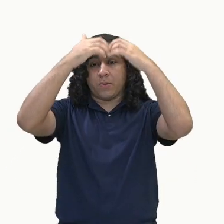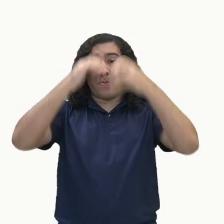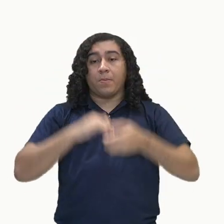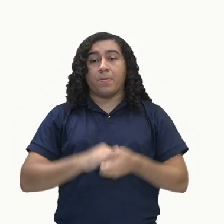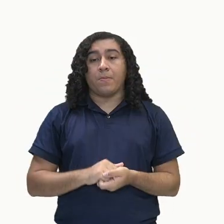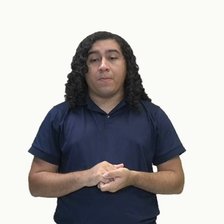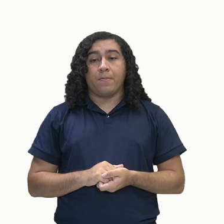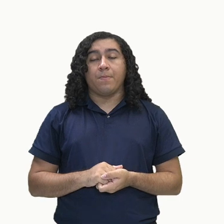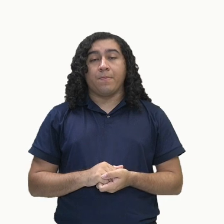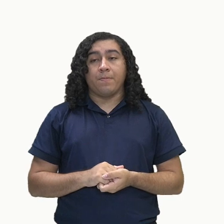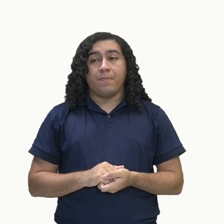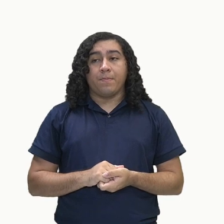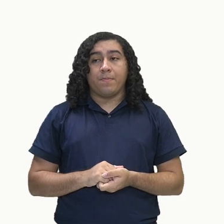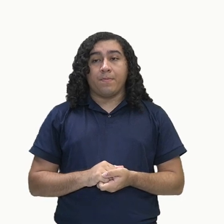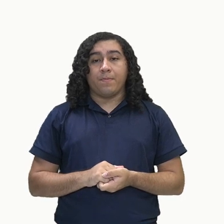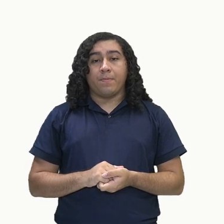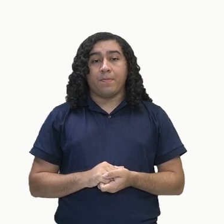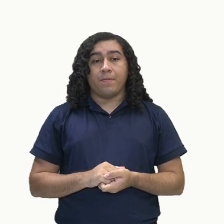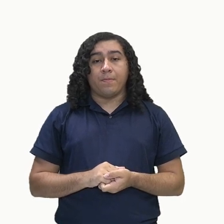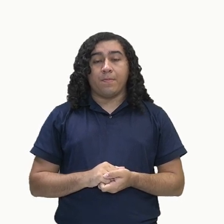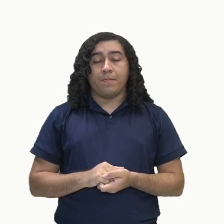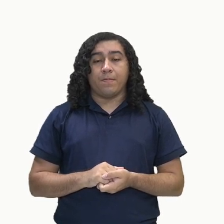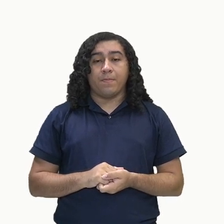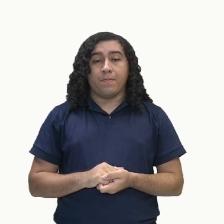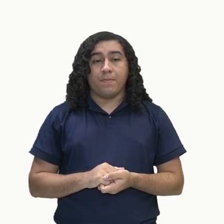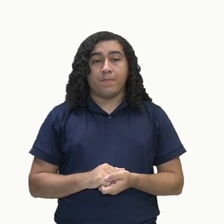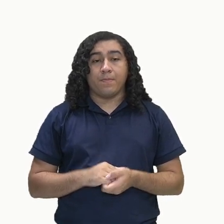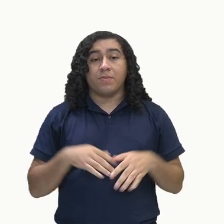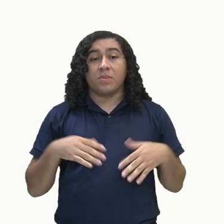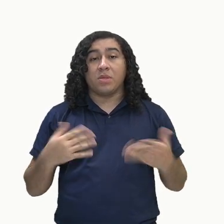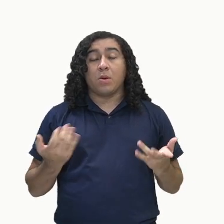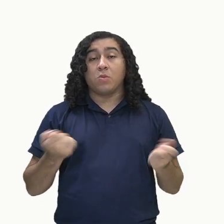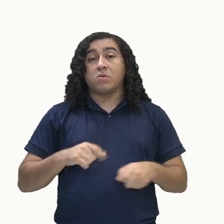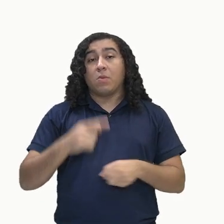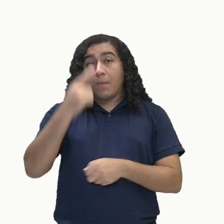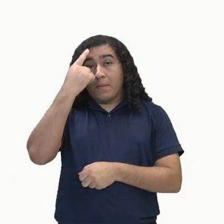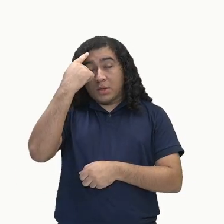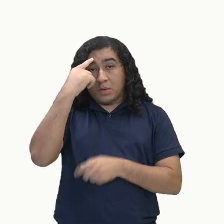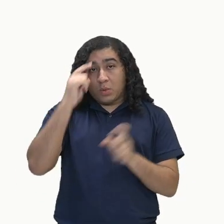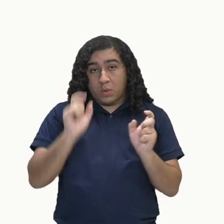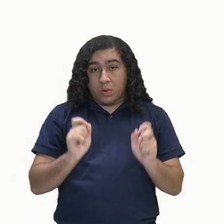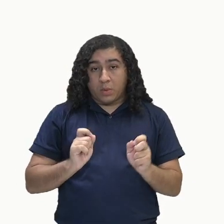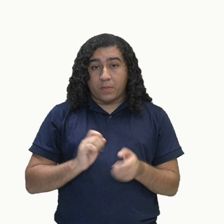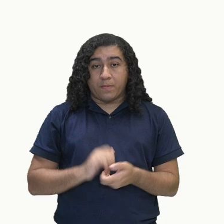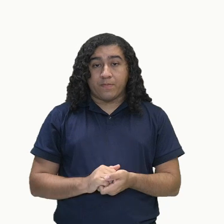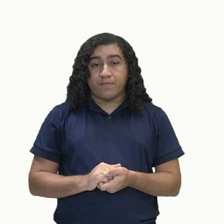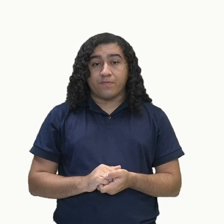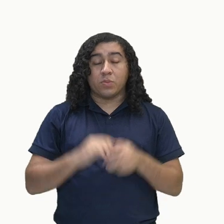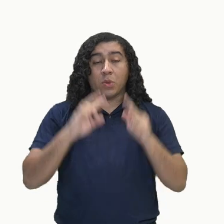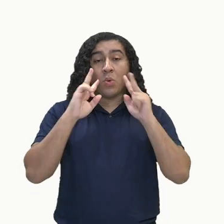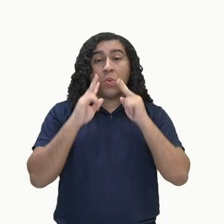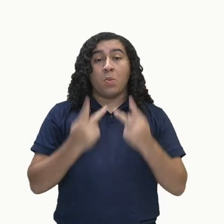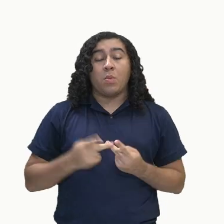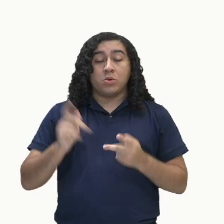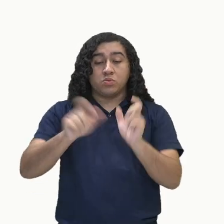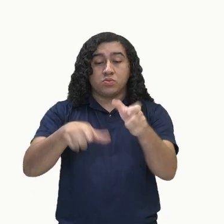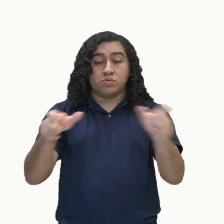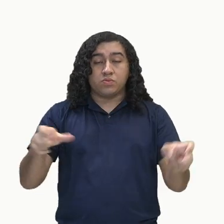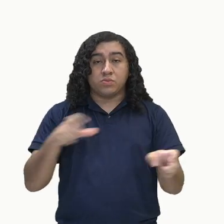não somente pela razão. Então, nós podemos dizer o seguinte, que todo ser humano, ele tem